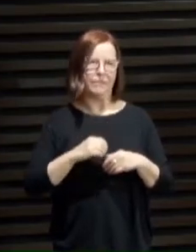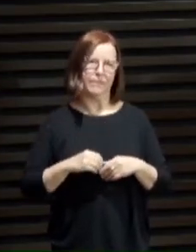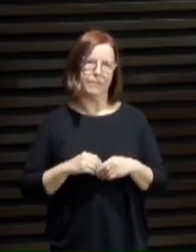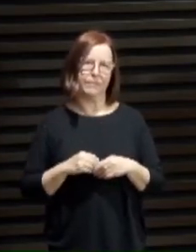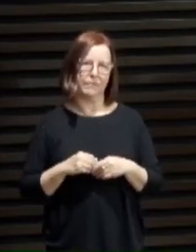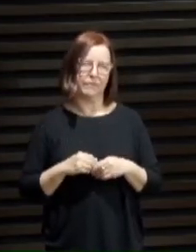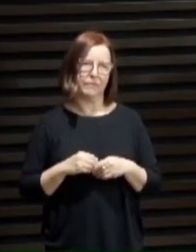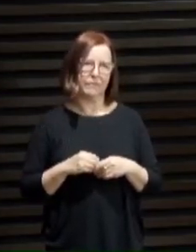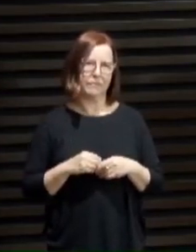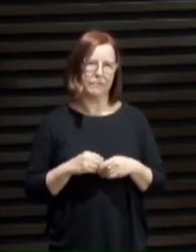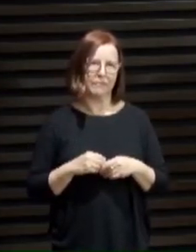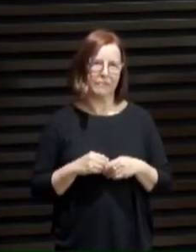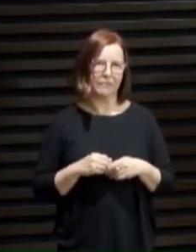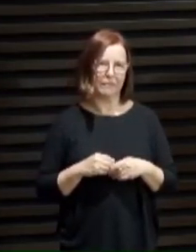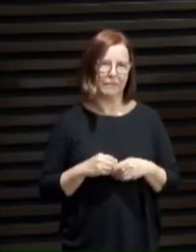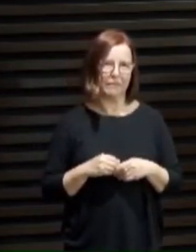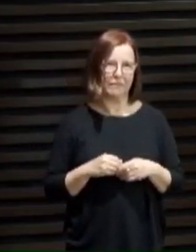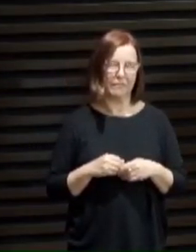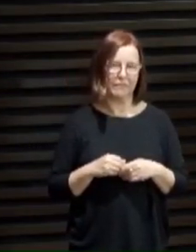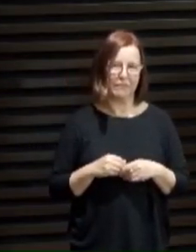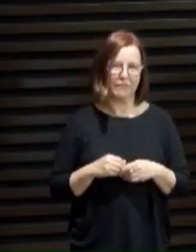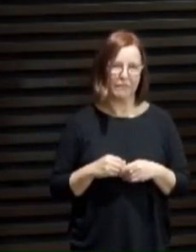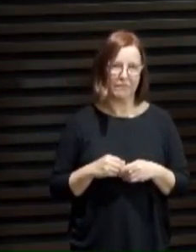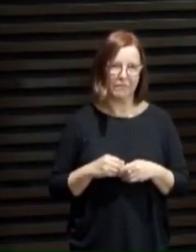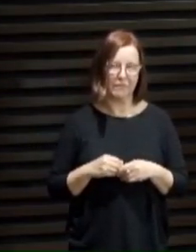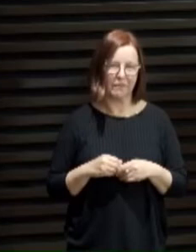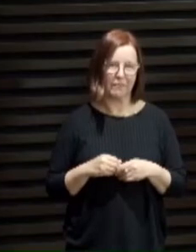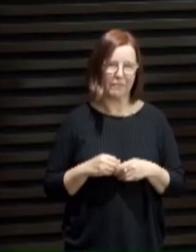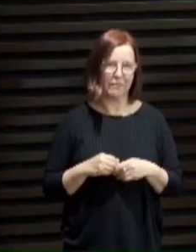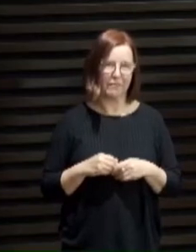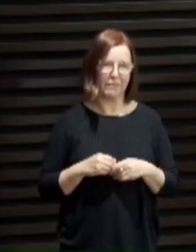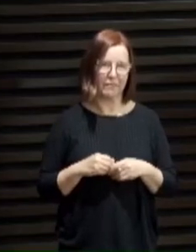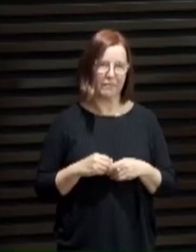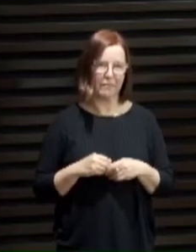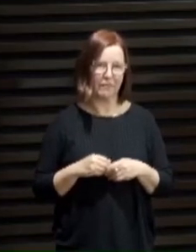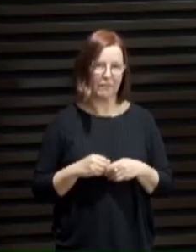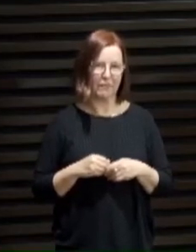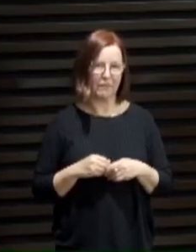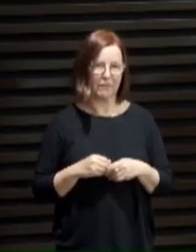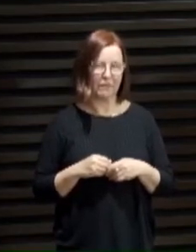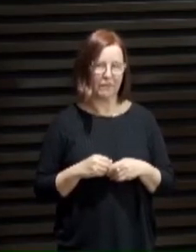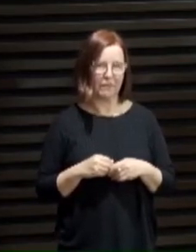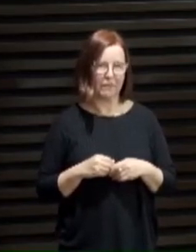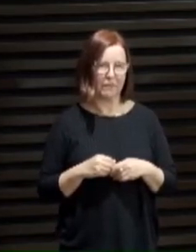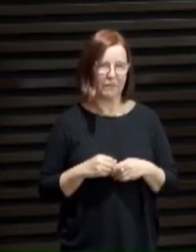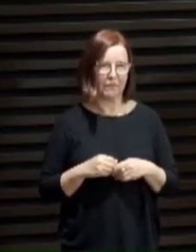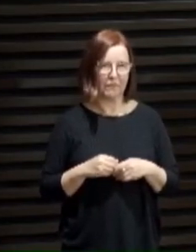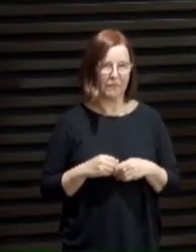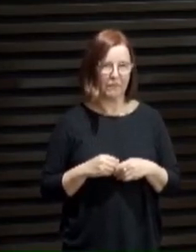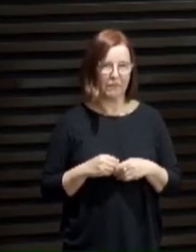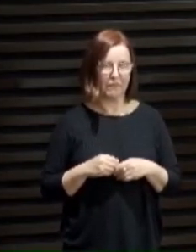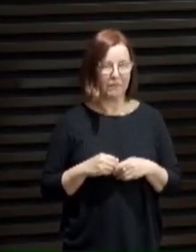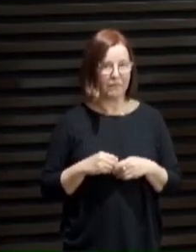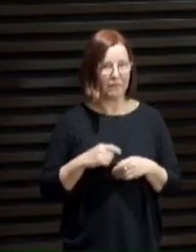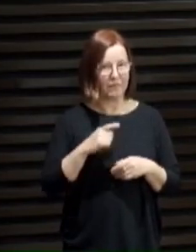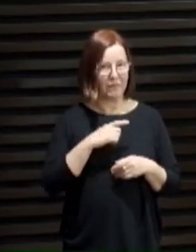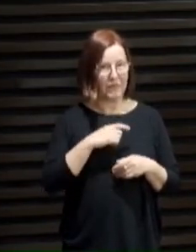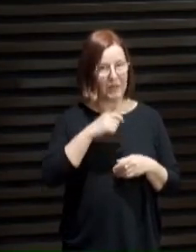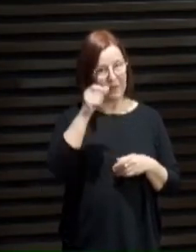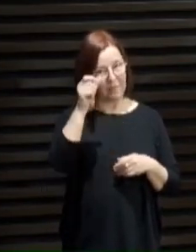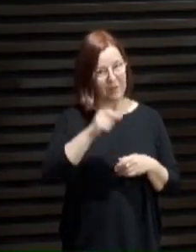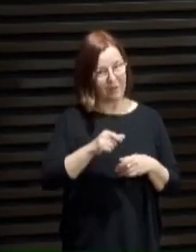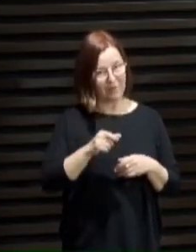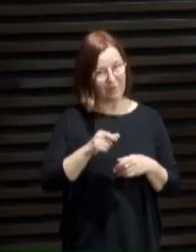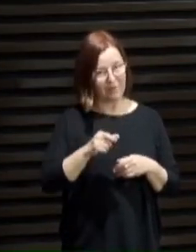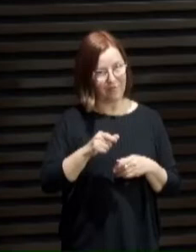Óbvio que na mesma hora Simão diz: aquele que tem menos consciência. Ele estava falando